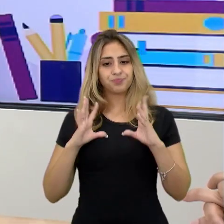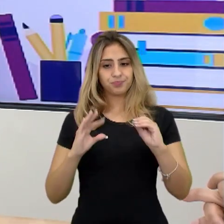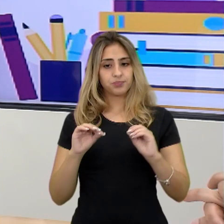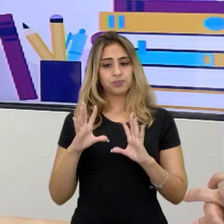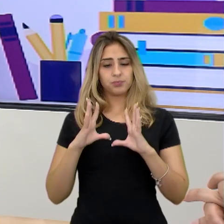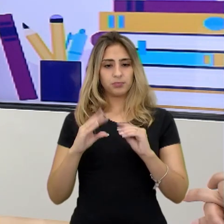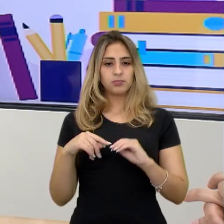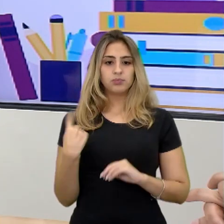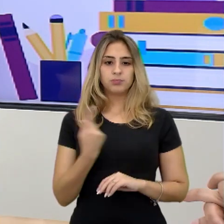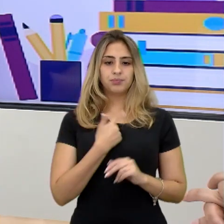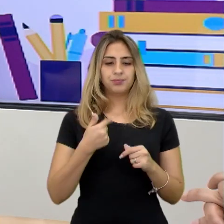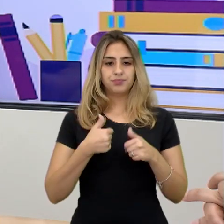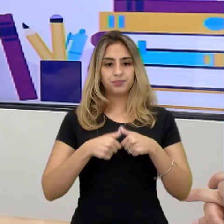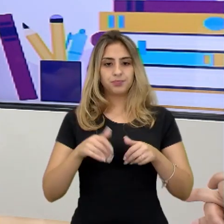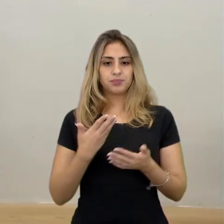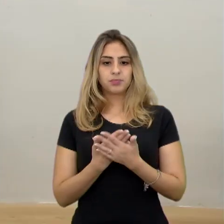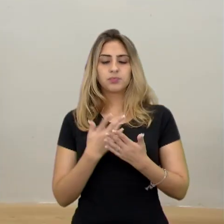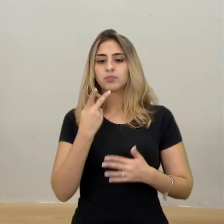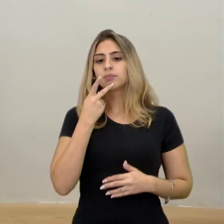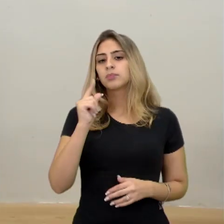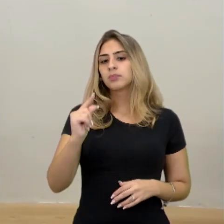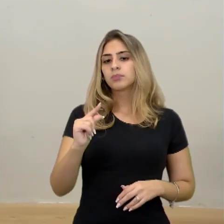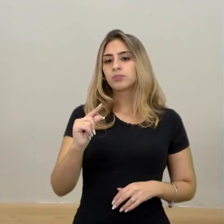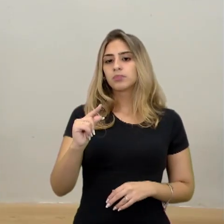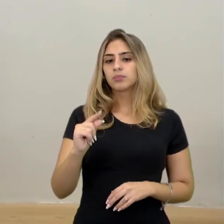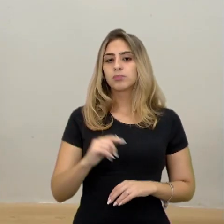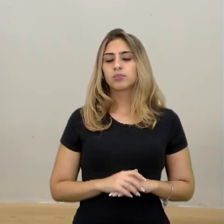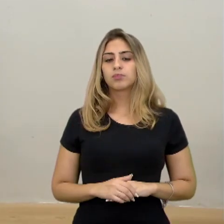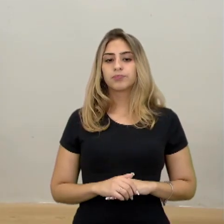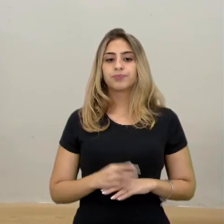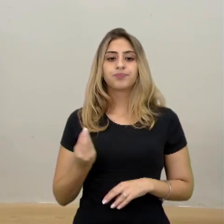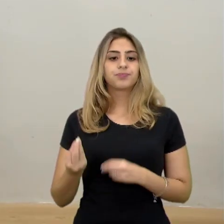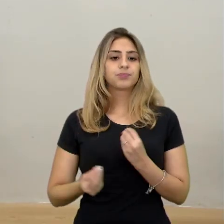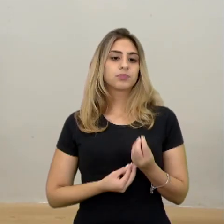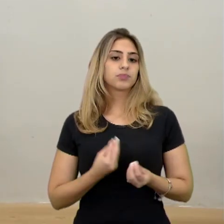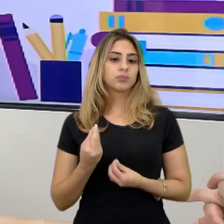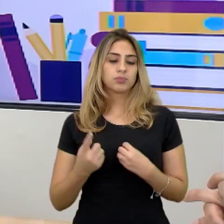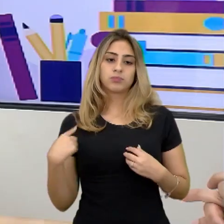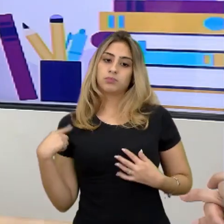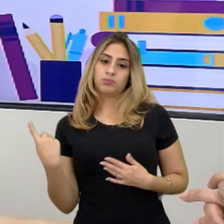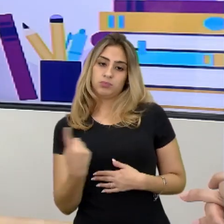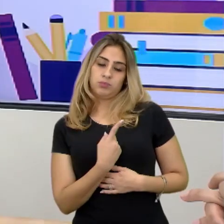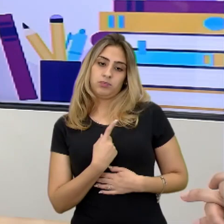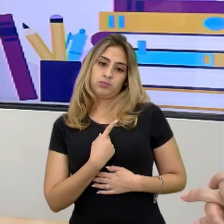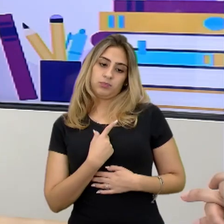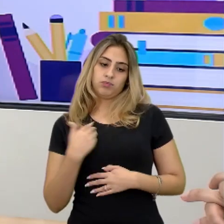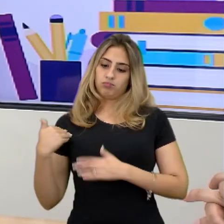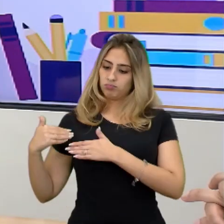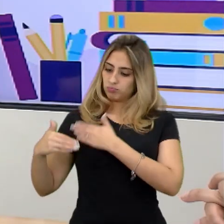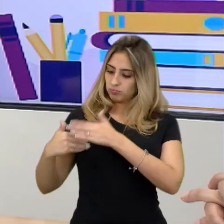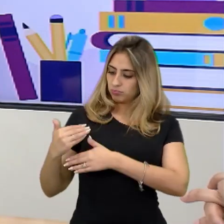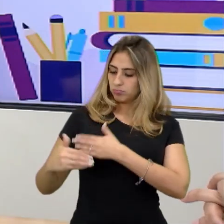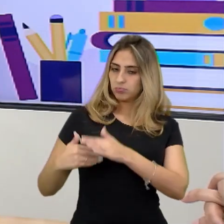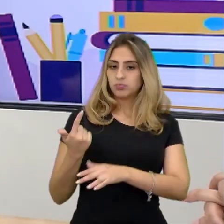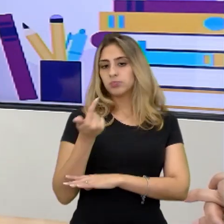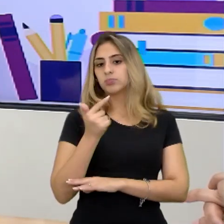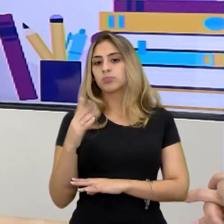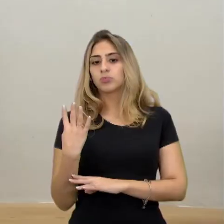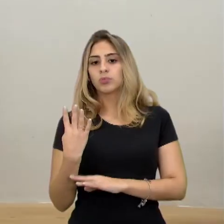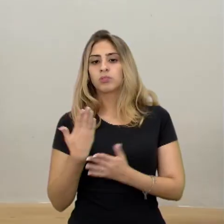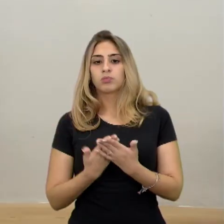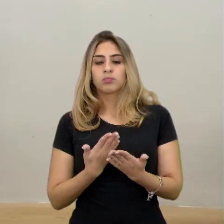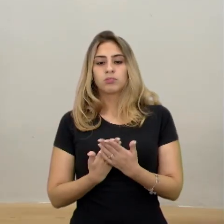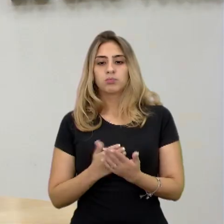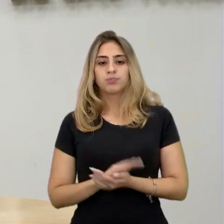isso, eu acho que está na hora da gente falar um pouquinho, né, de como que nós vamos desenvolver as próximas 4 aulas, né,